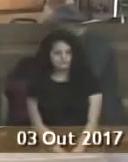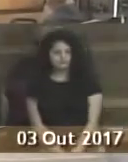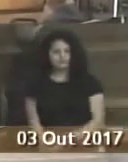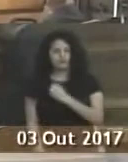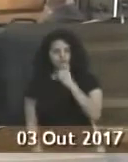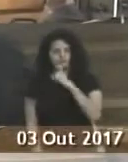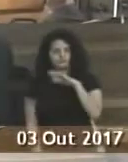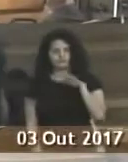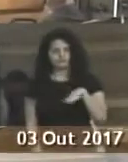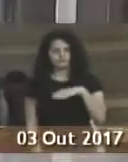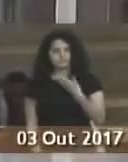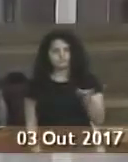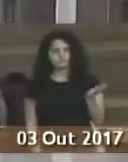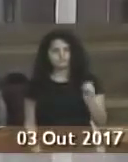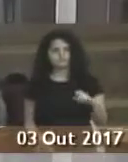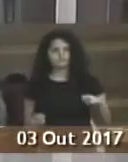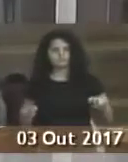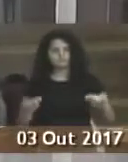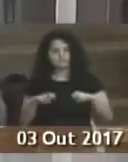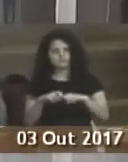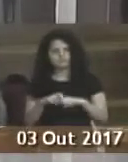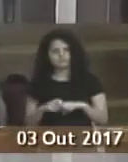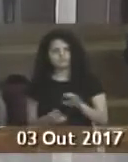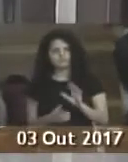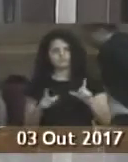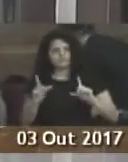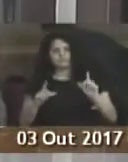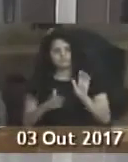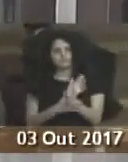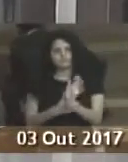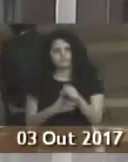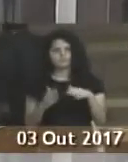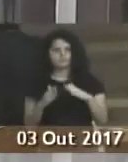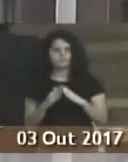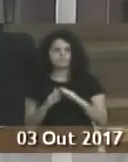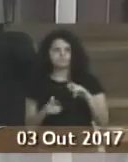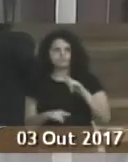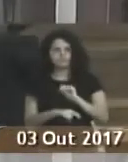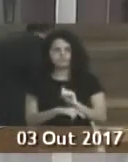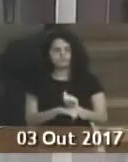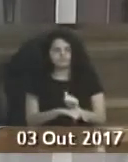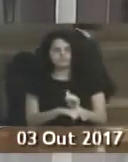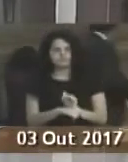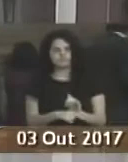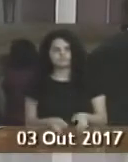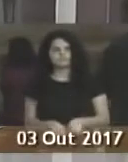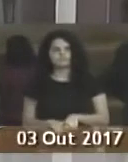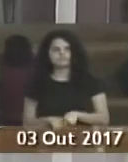Boa tarde a todos, plenário, telespectadores da TV Câmara e também do YouTube.